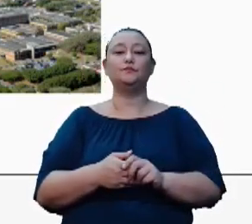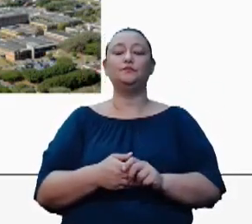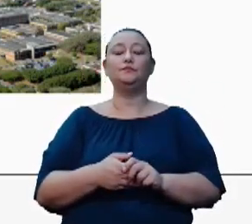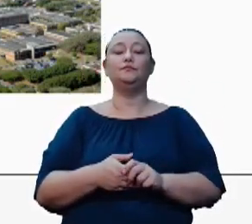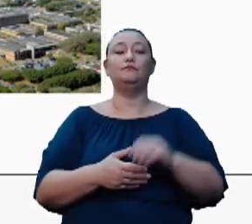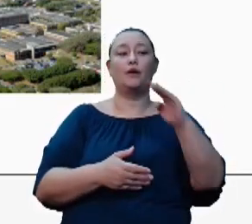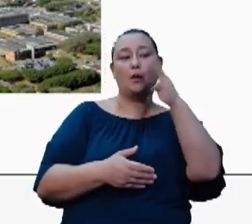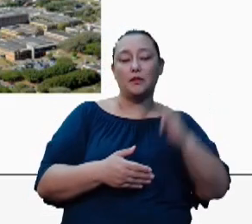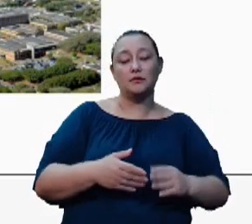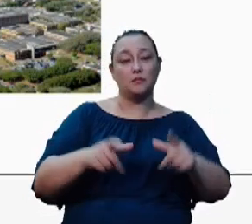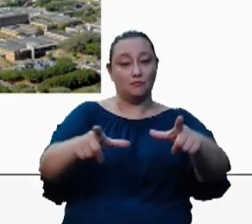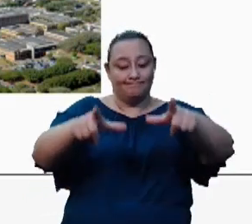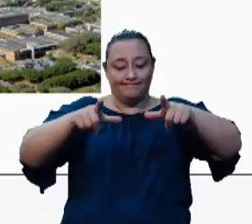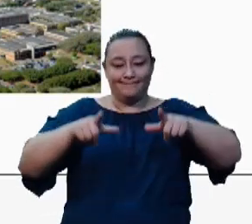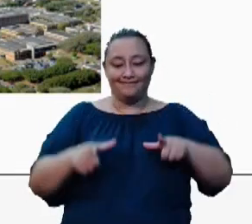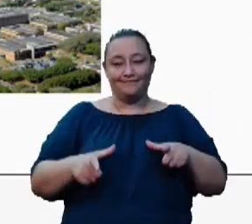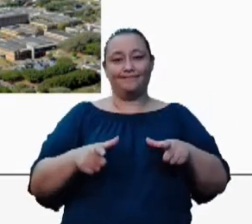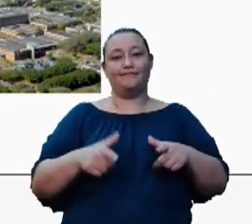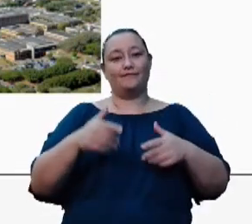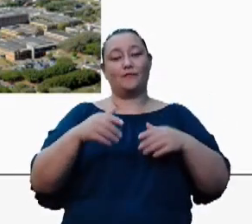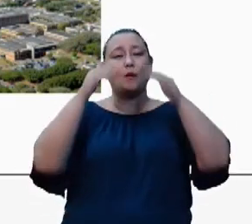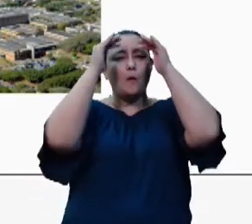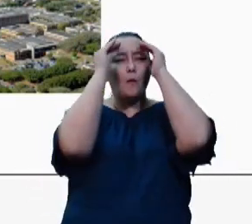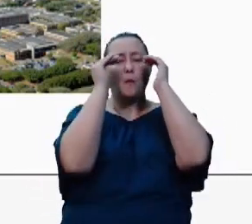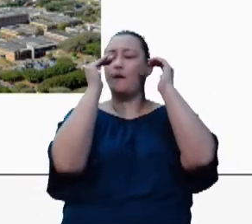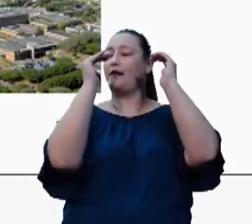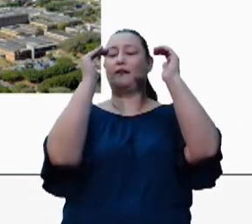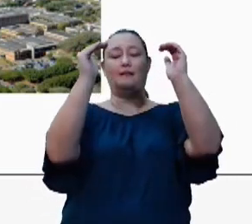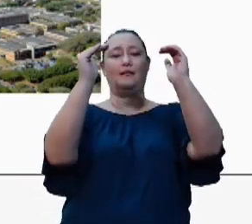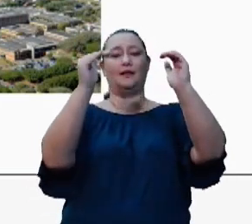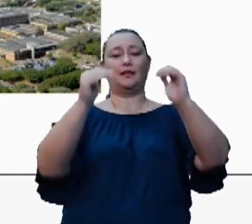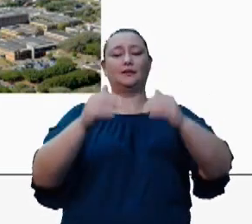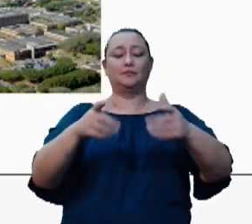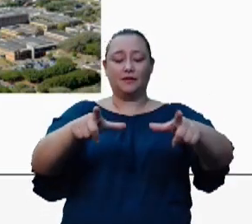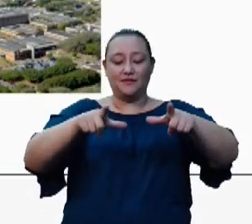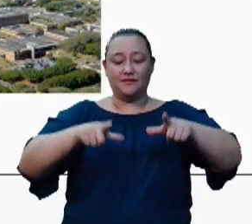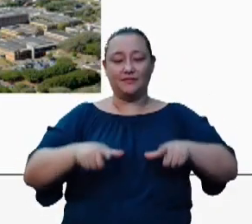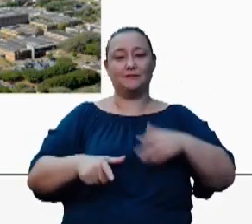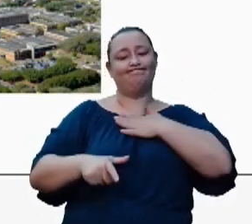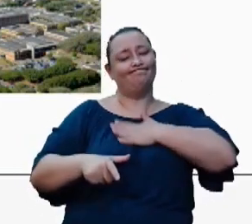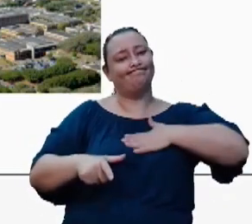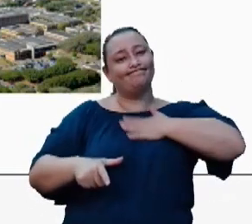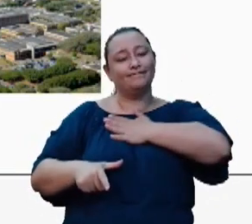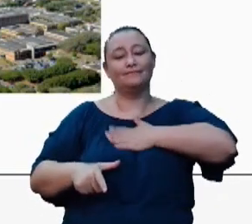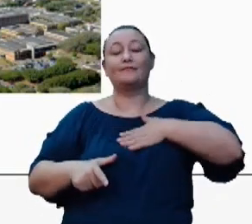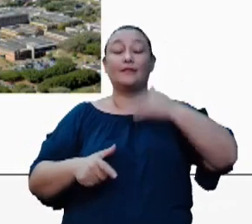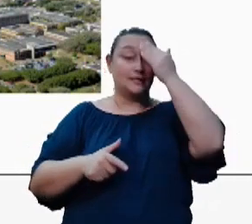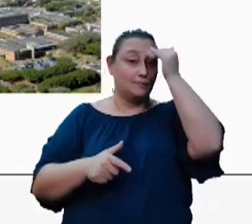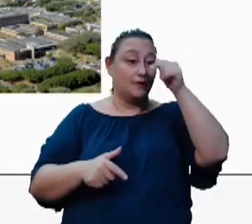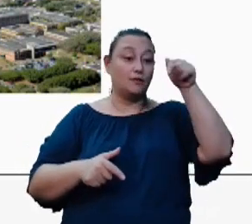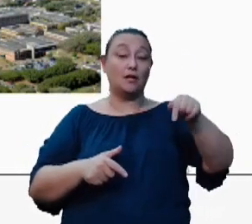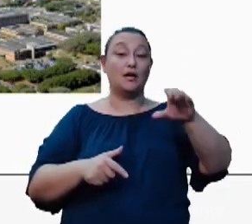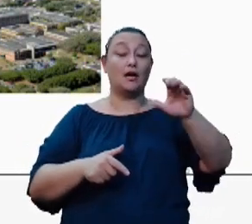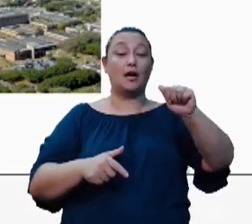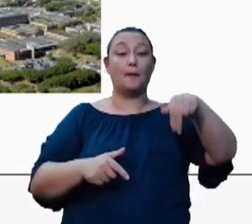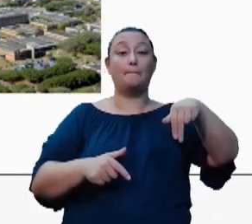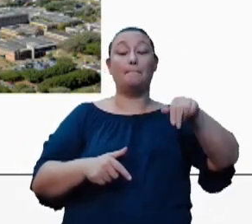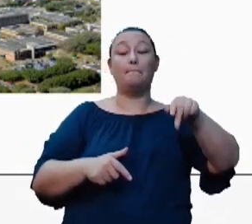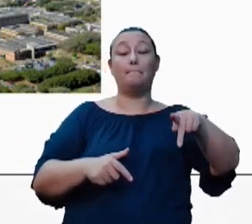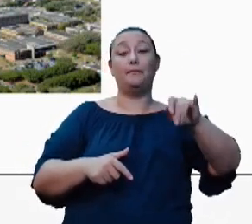Brasil pelo convite, honrada pelo convite, e sabendo que na Universidade Estadual de